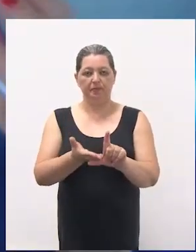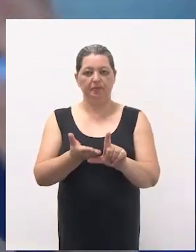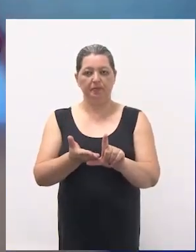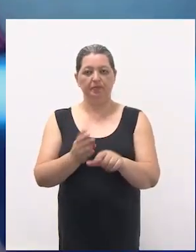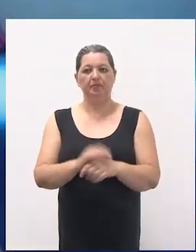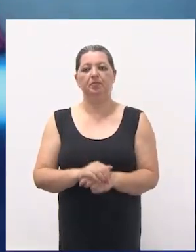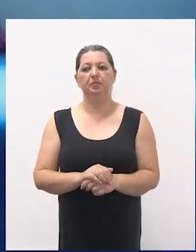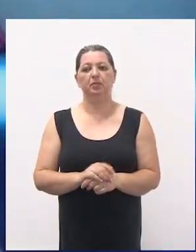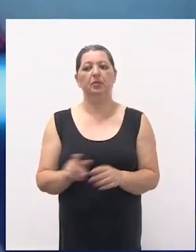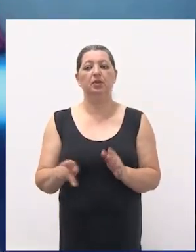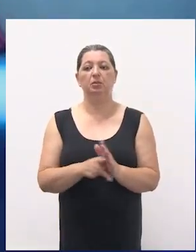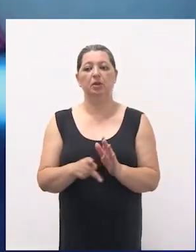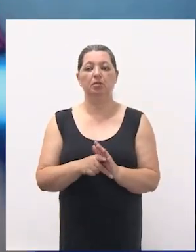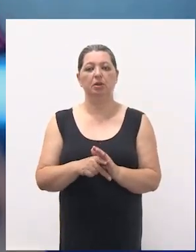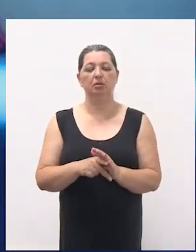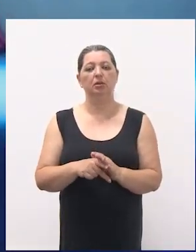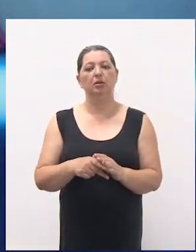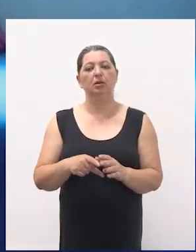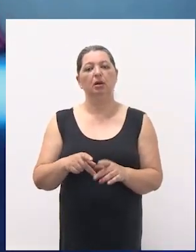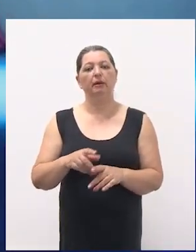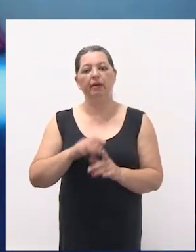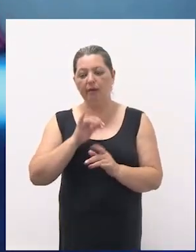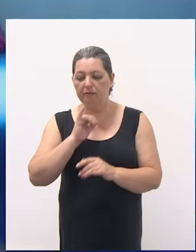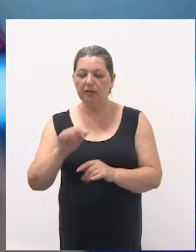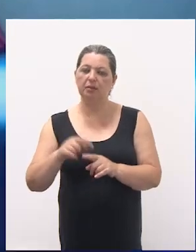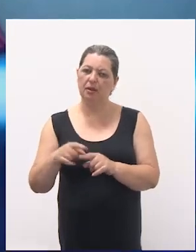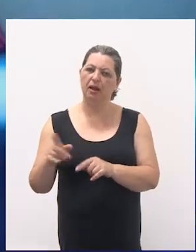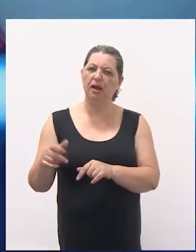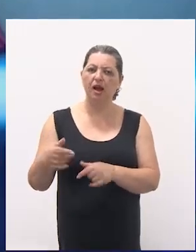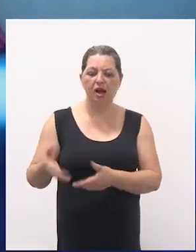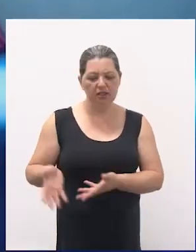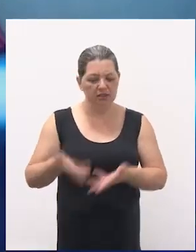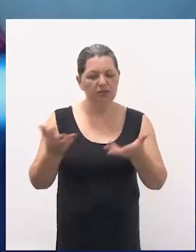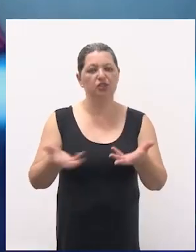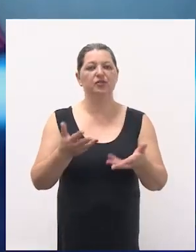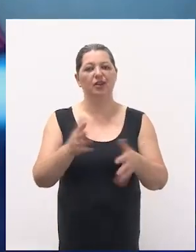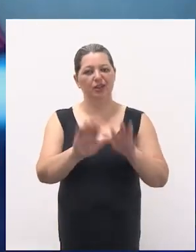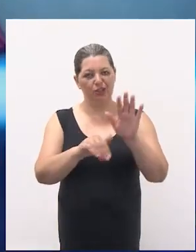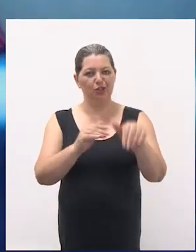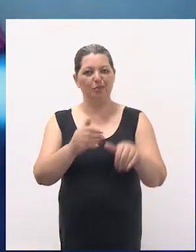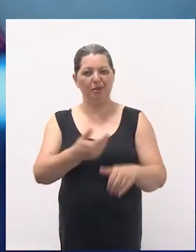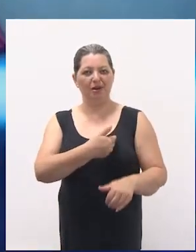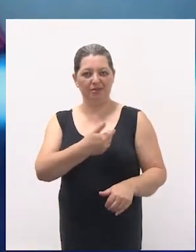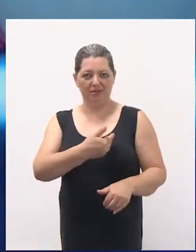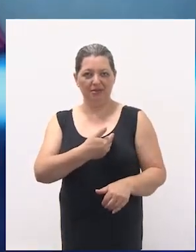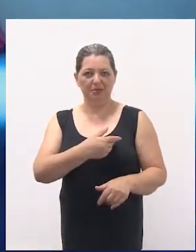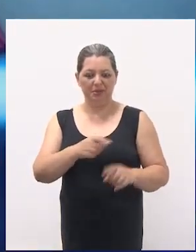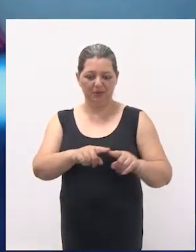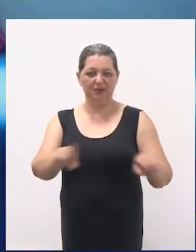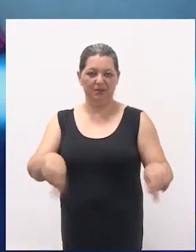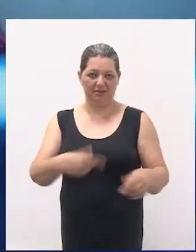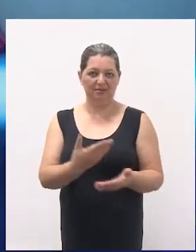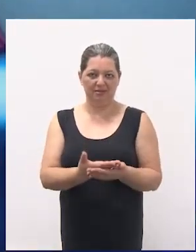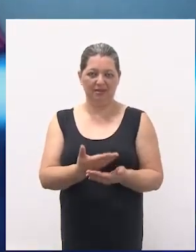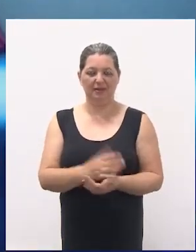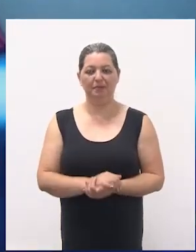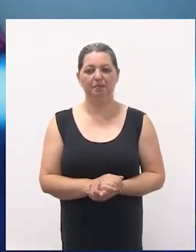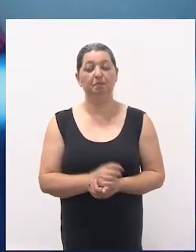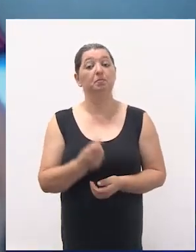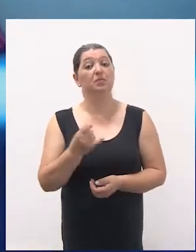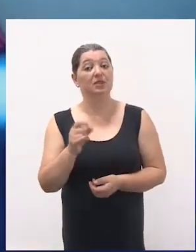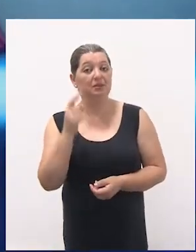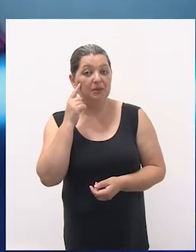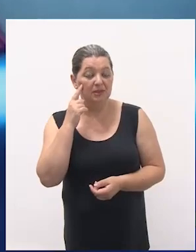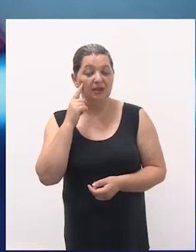peçam para eles chamarem os colegas. Eles são muito mais próximos uns dos outros. E se você trouxer o seu aluno,